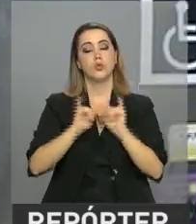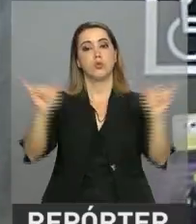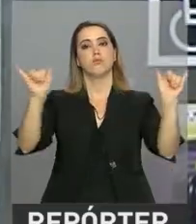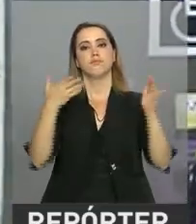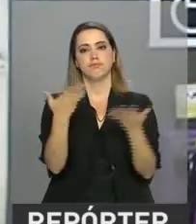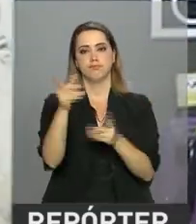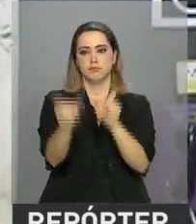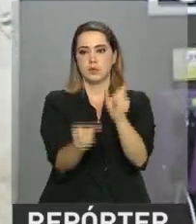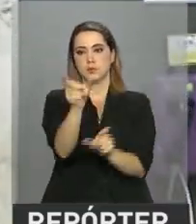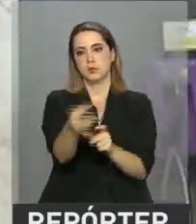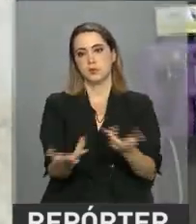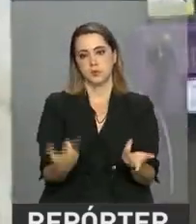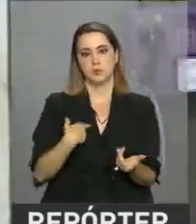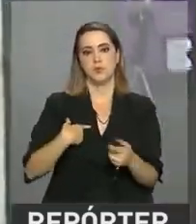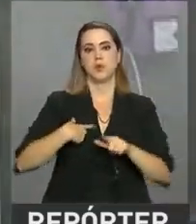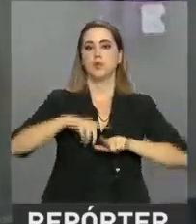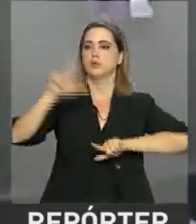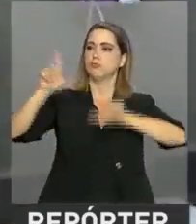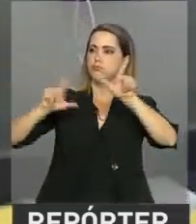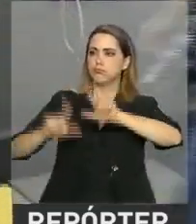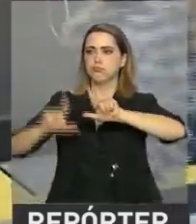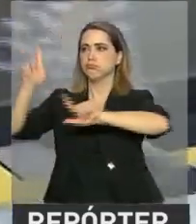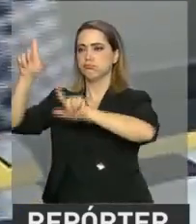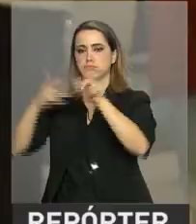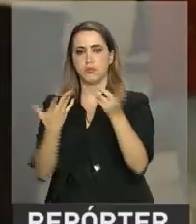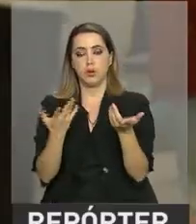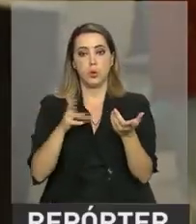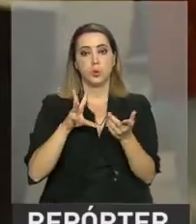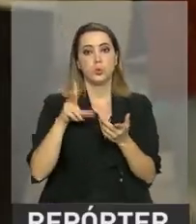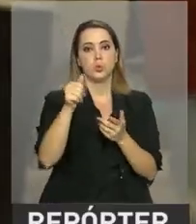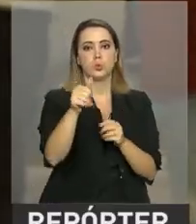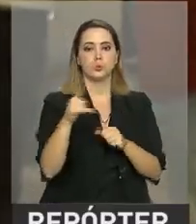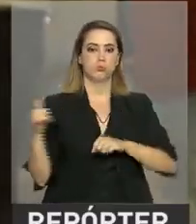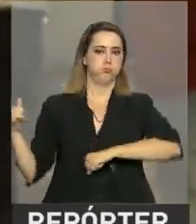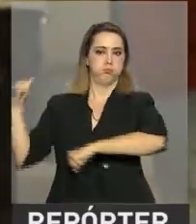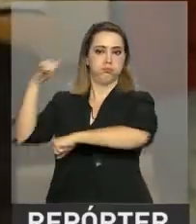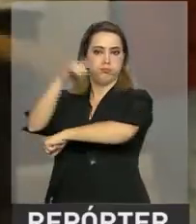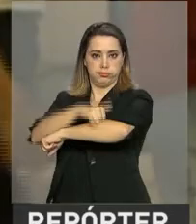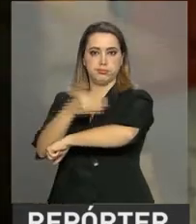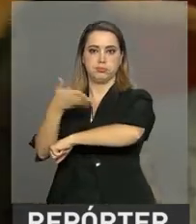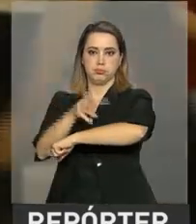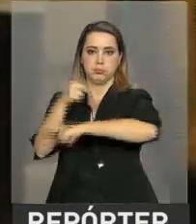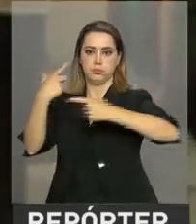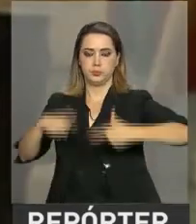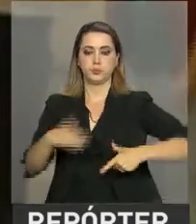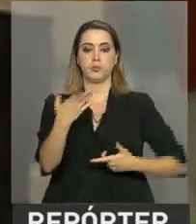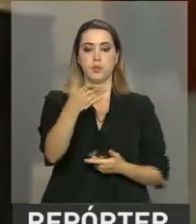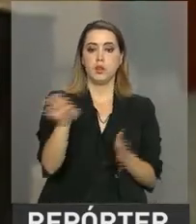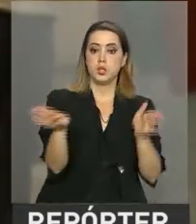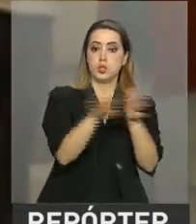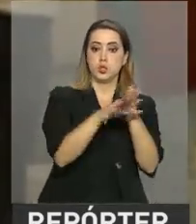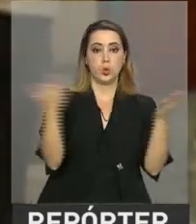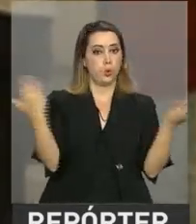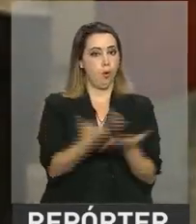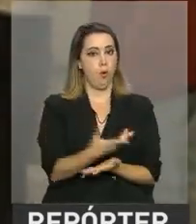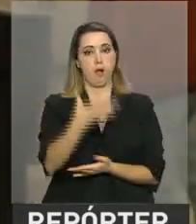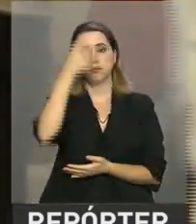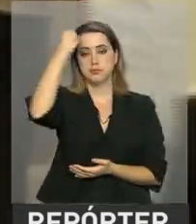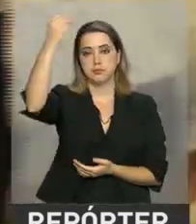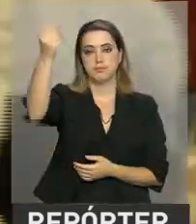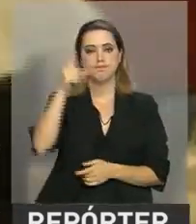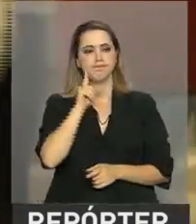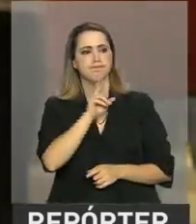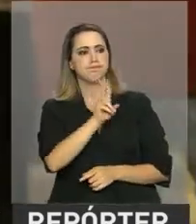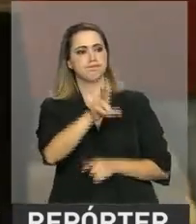Também tem cartazes espalhados pelo aeroporto. Tereza acabou de chegar de viagem e a campanha chamou